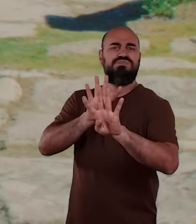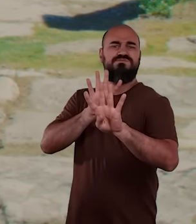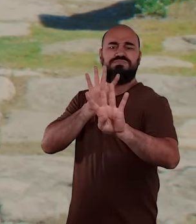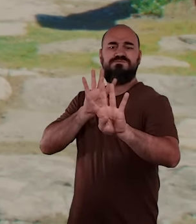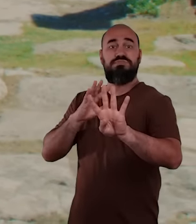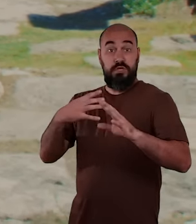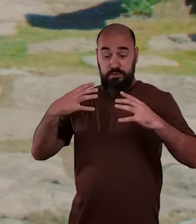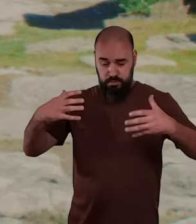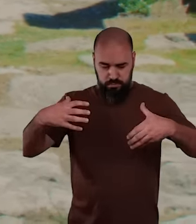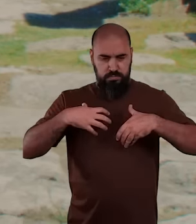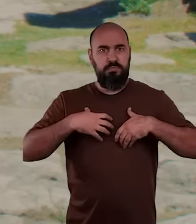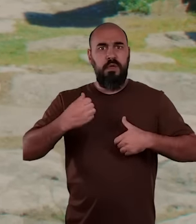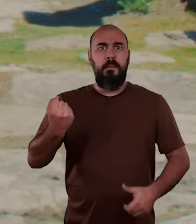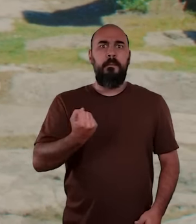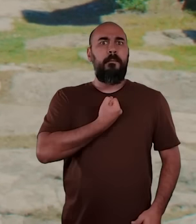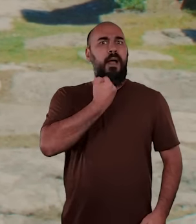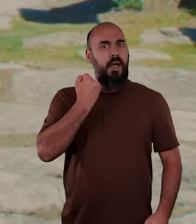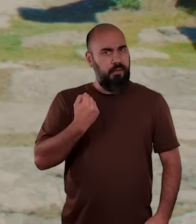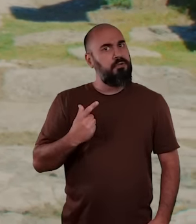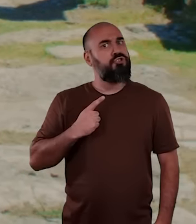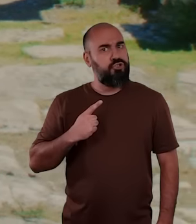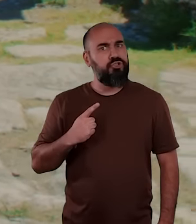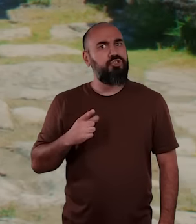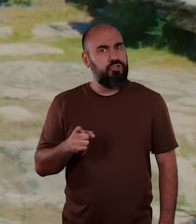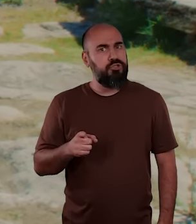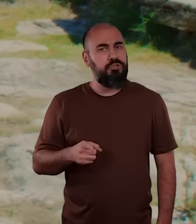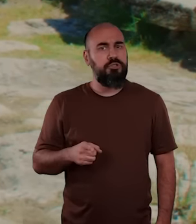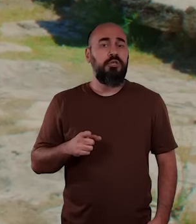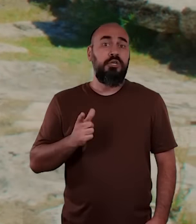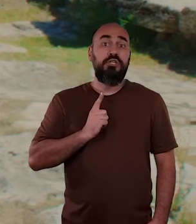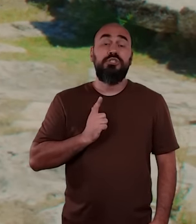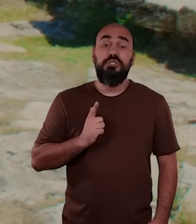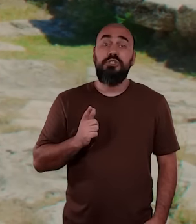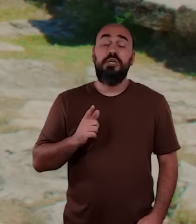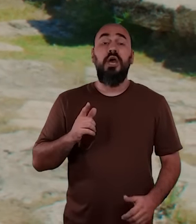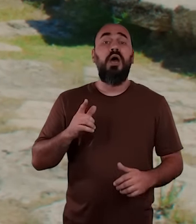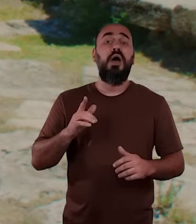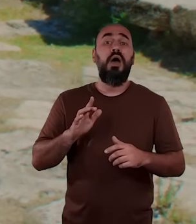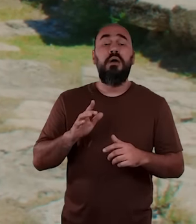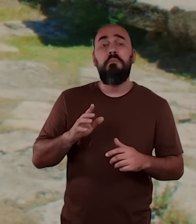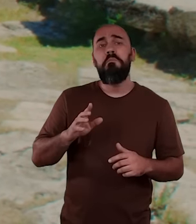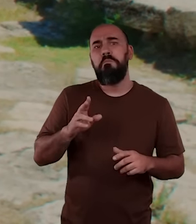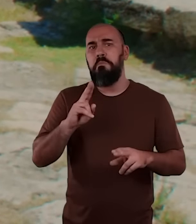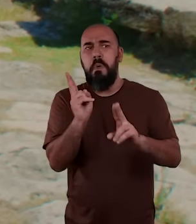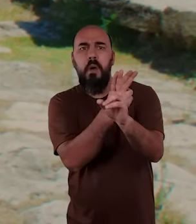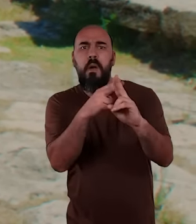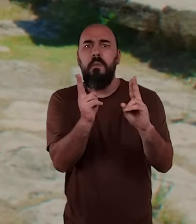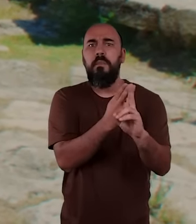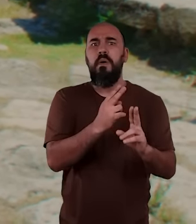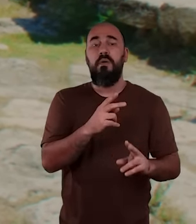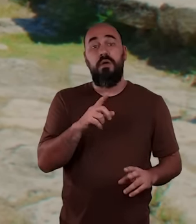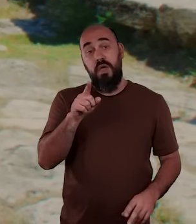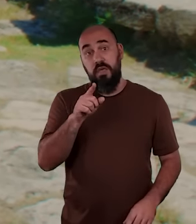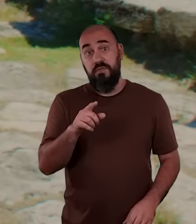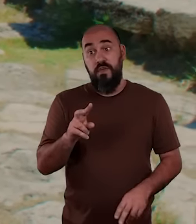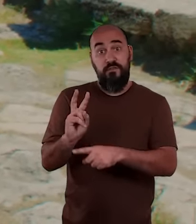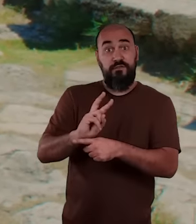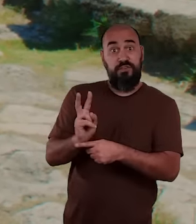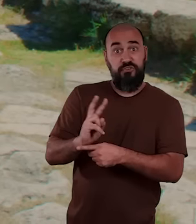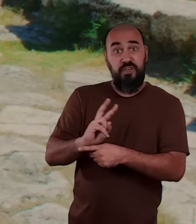legiões romanas. Inclusive, a 10ª Legião Fretenses, que Roma mandou para não somente vigiar Jerusalém,